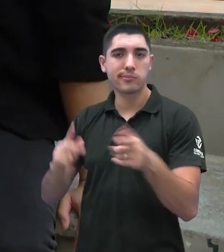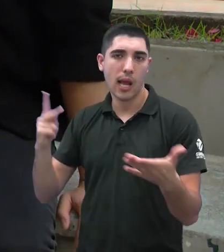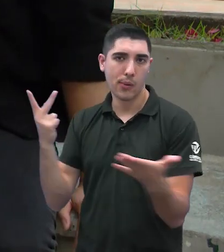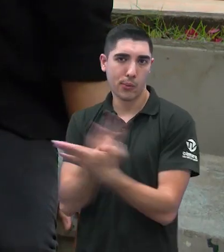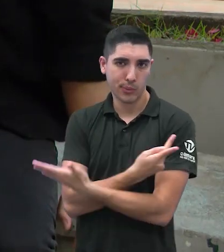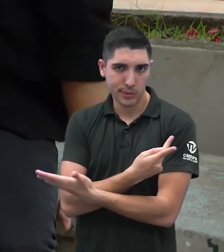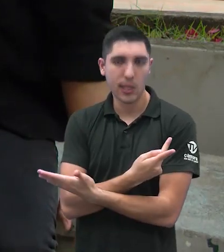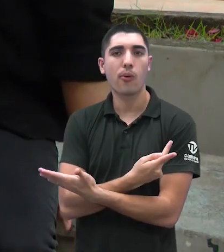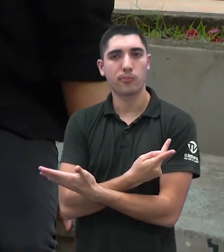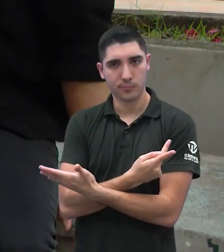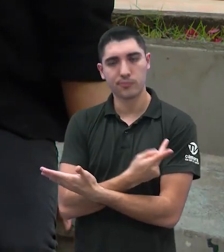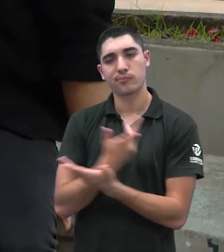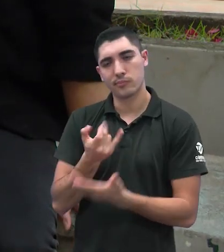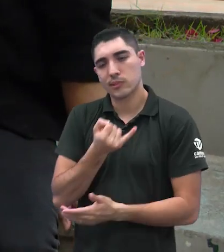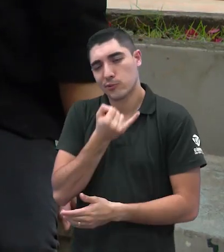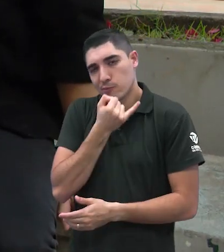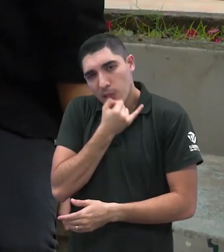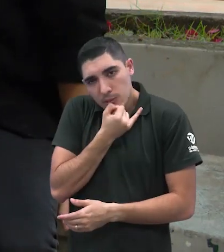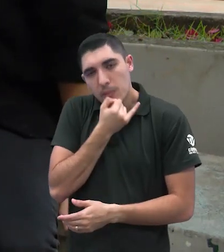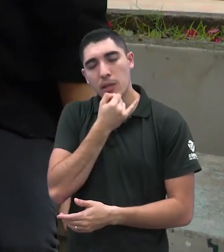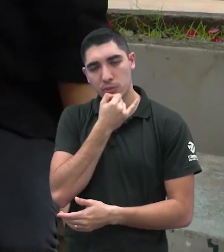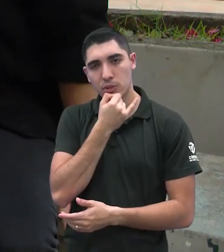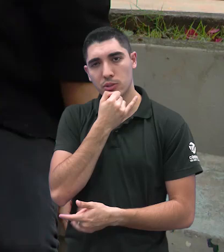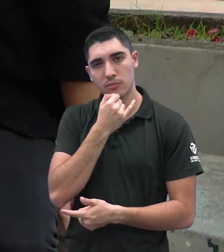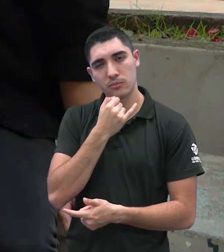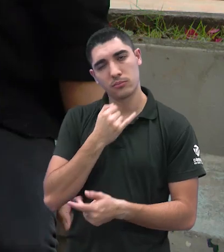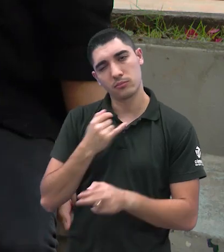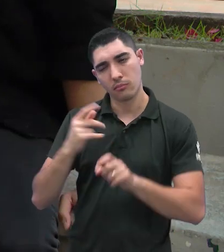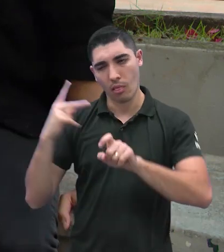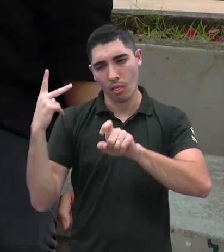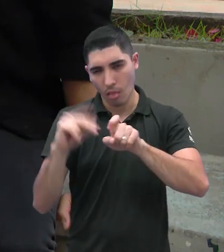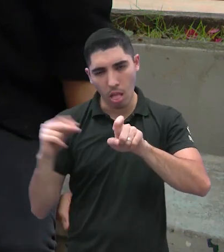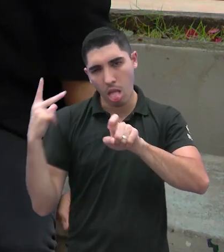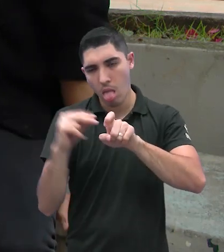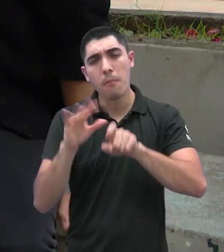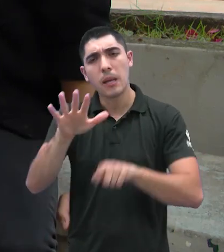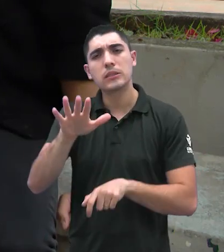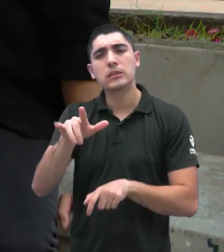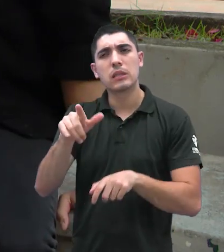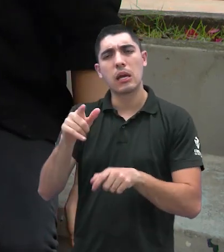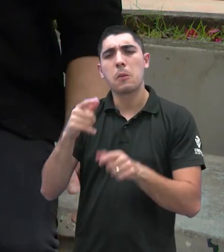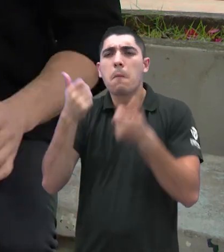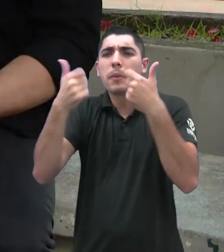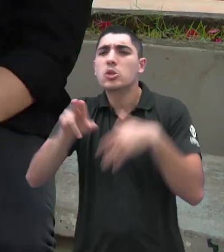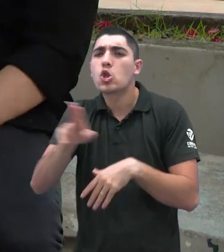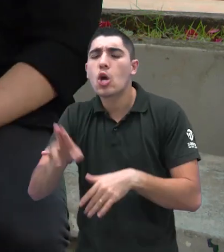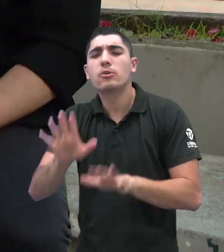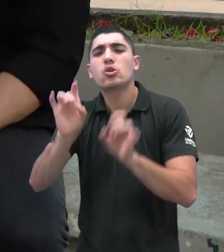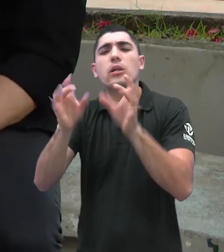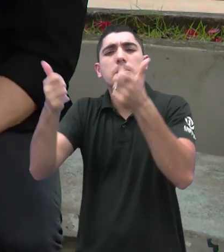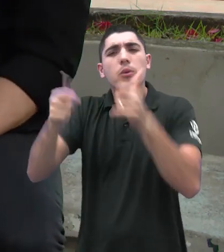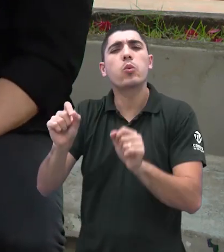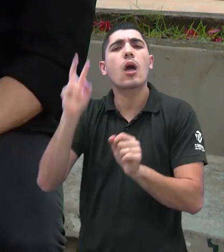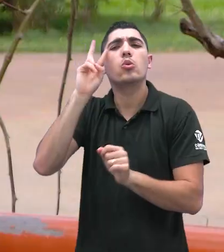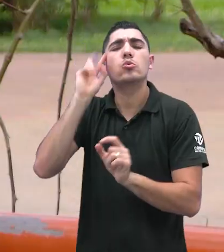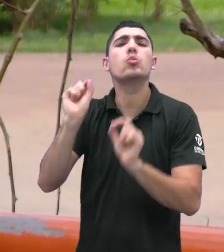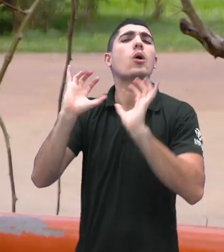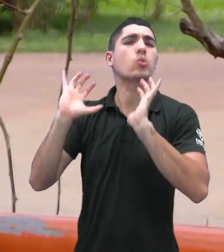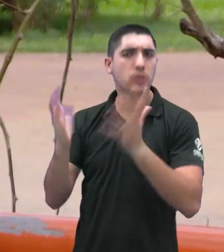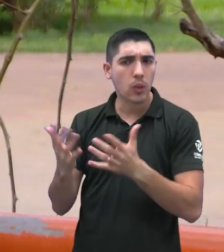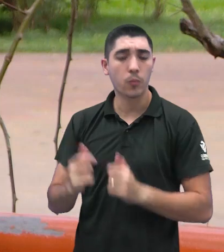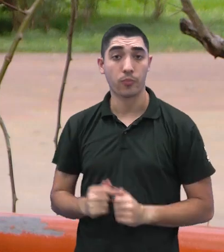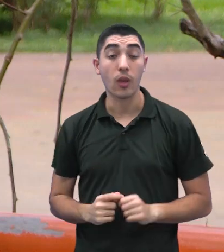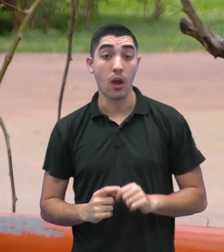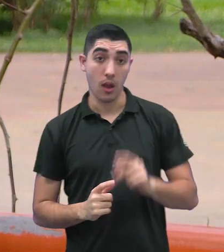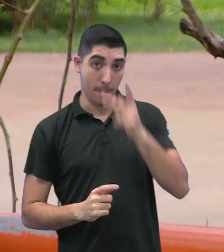chegou esse fatídico dia dessa tristeza, esse episódio. Claro, sem expor ninguém, me conta mais ou menos o que aconteceu, Karen, por favor. Tá,